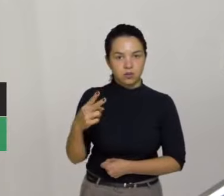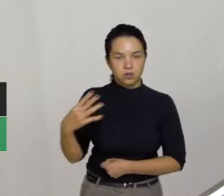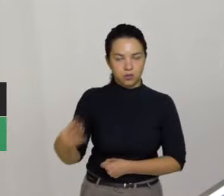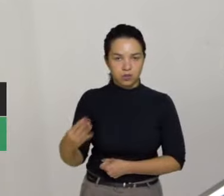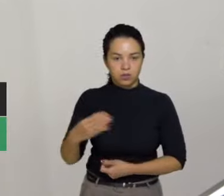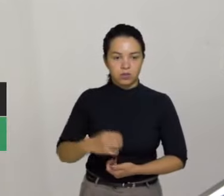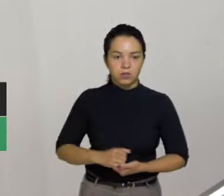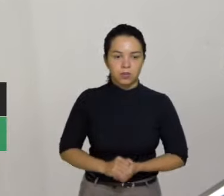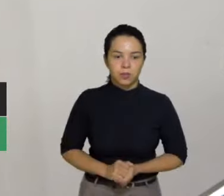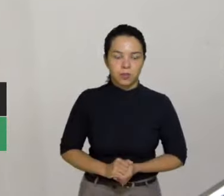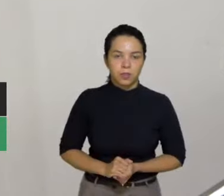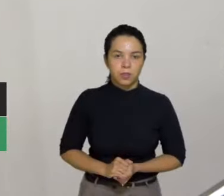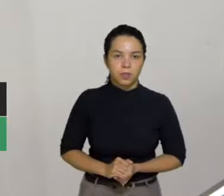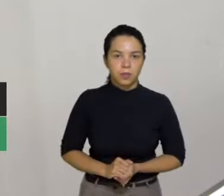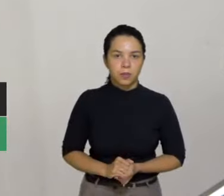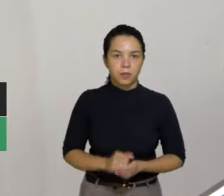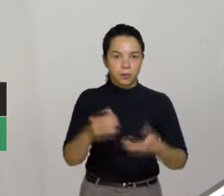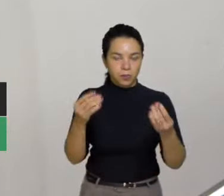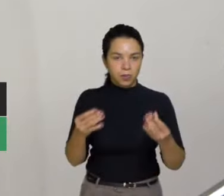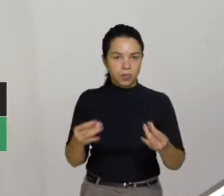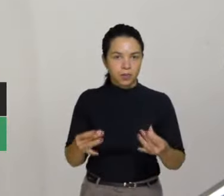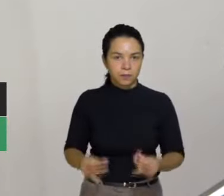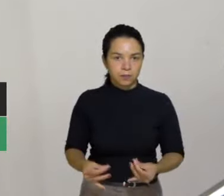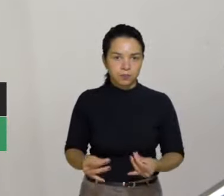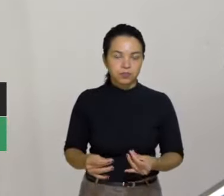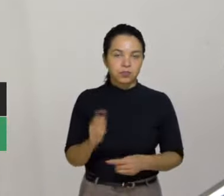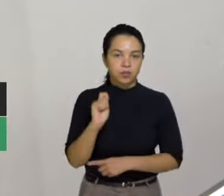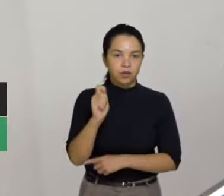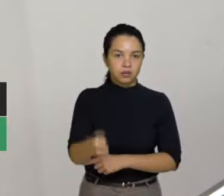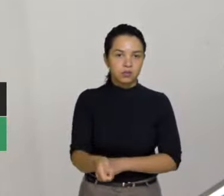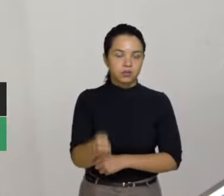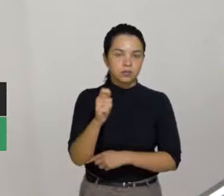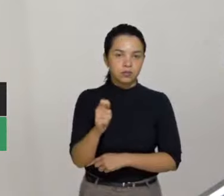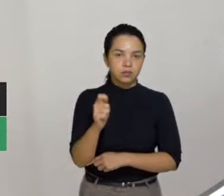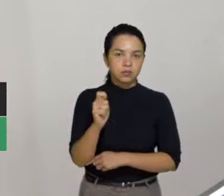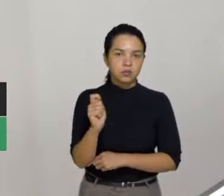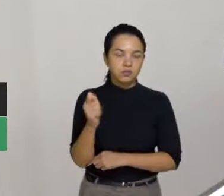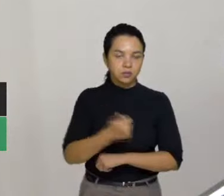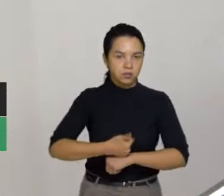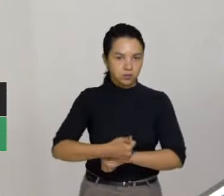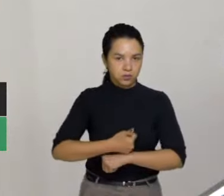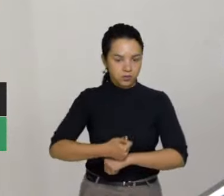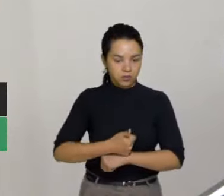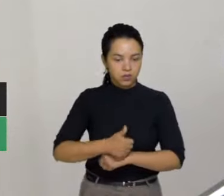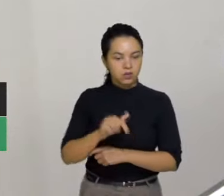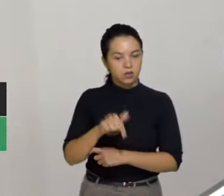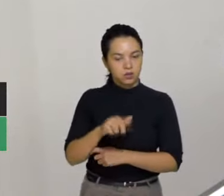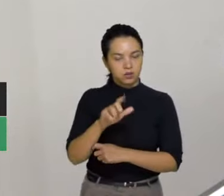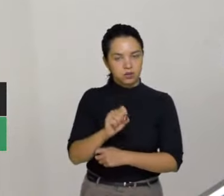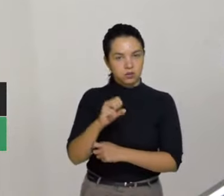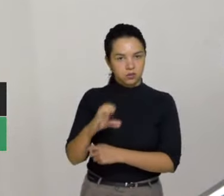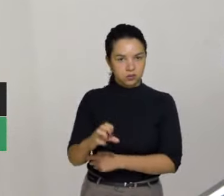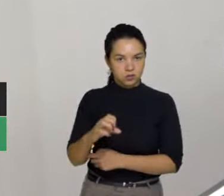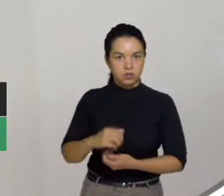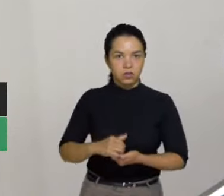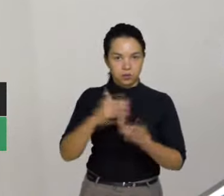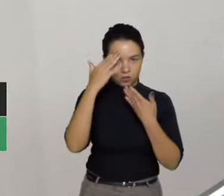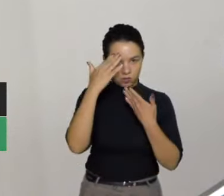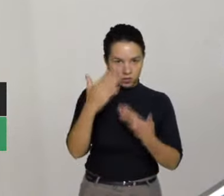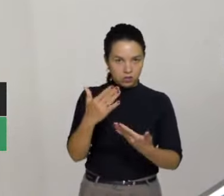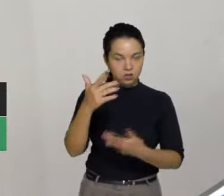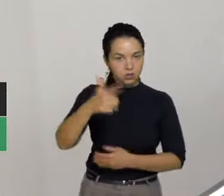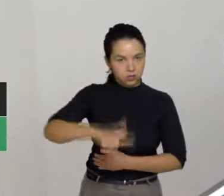normas específicas para a pesca profissional artesanal da lula em Santa Catarina. Então, obrigado mais